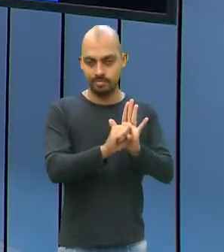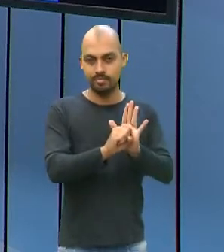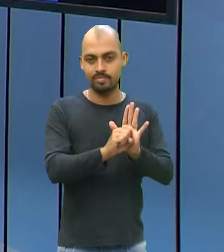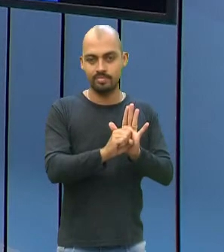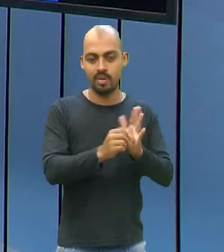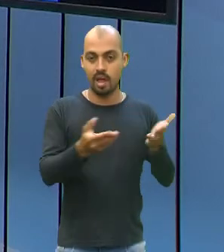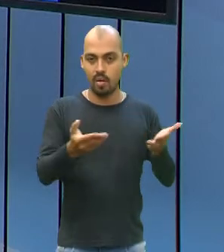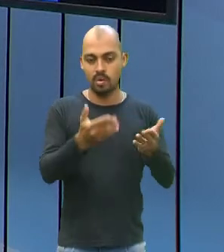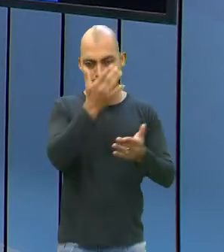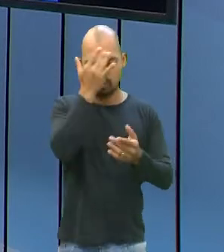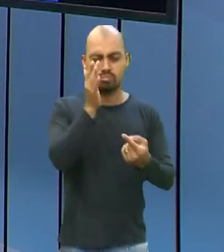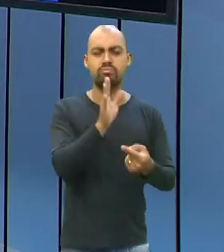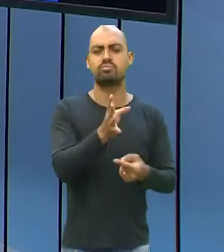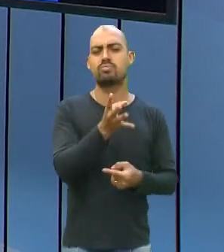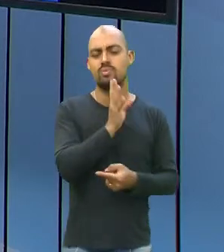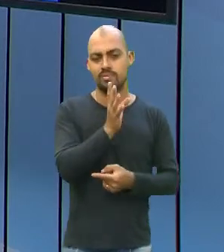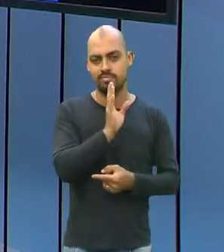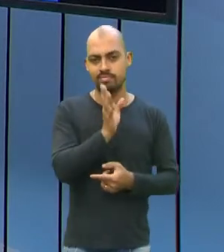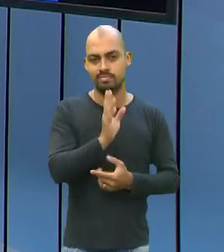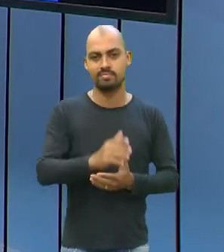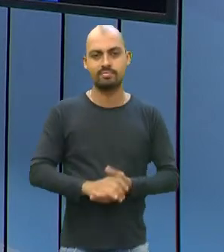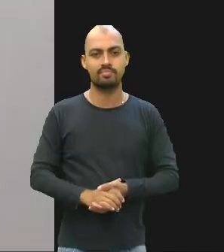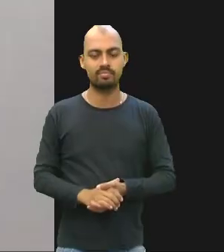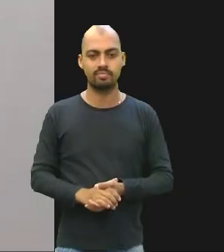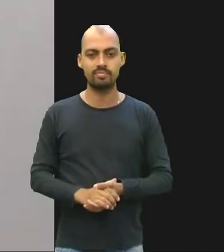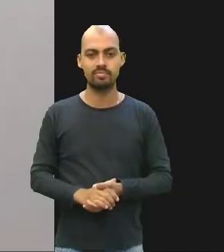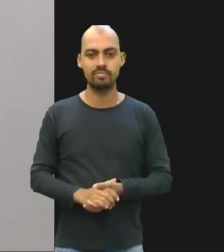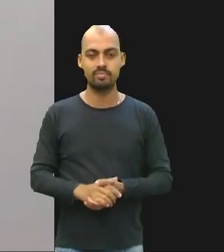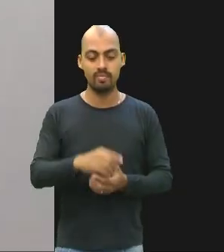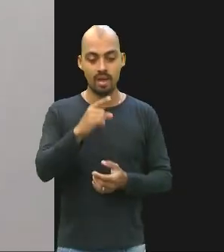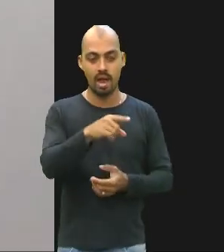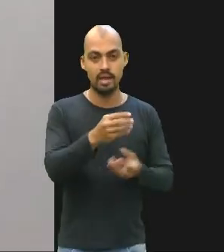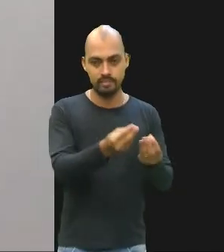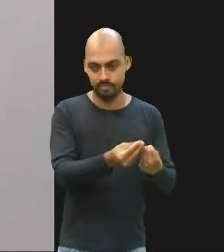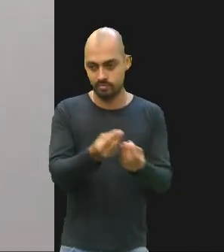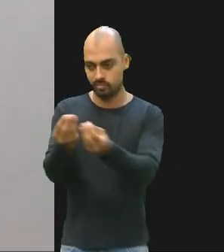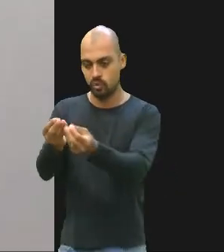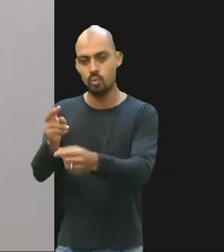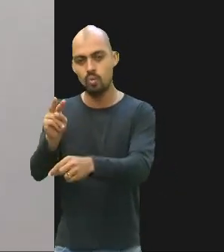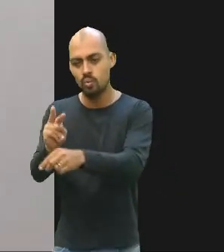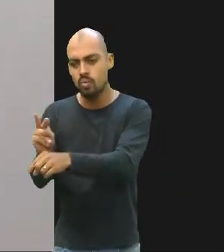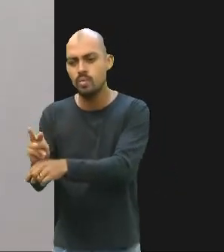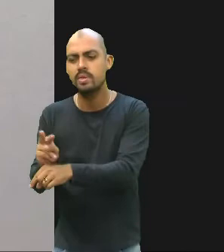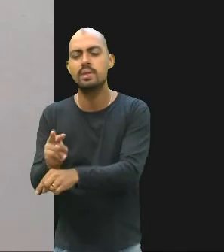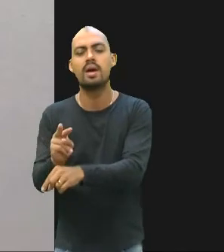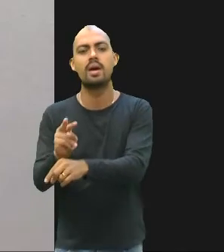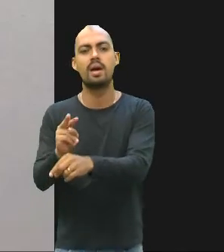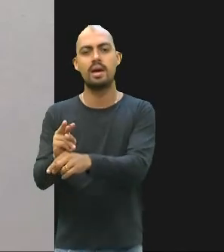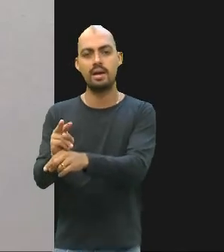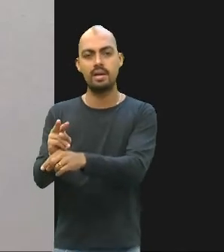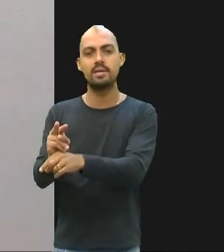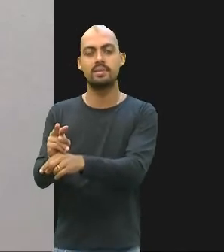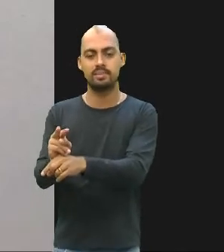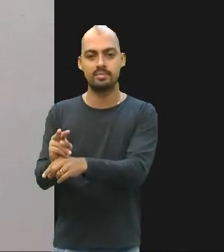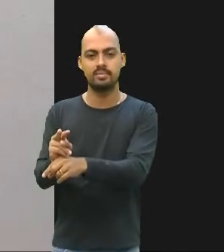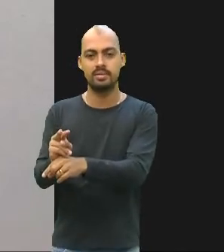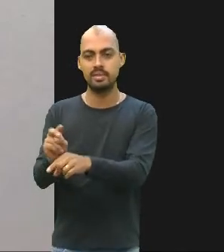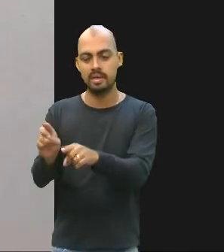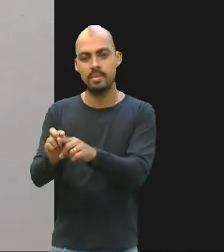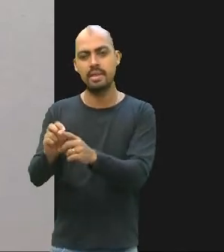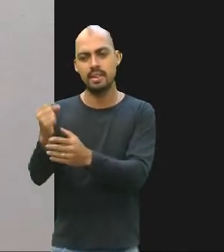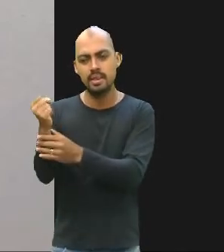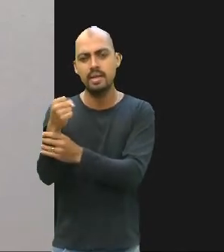desse momento, a onça. Sim. Ela foi levada para reabilitação, entraram com toda a parte